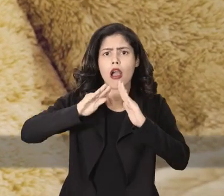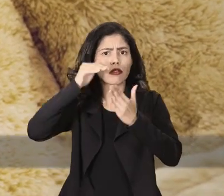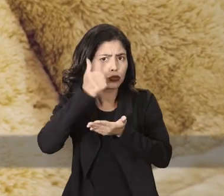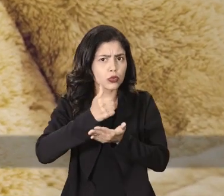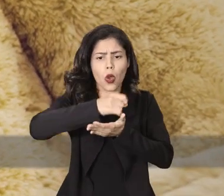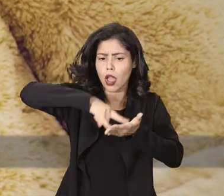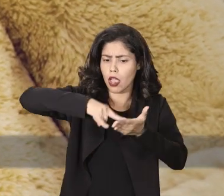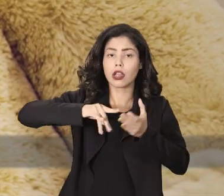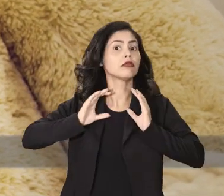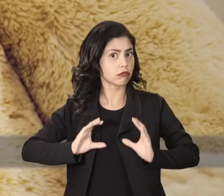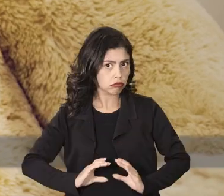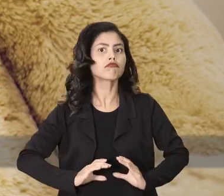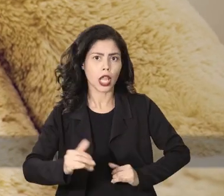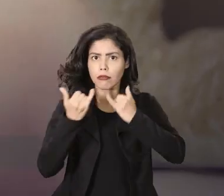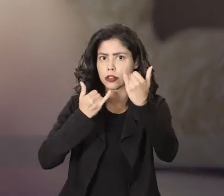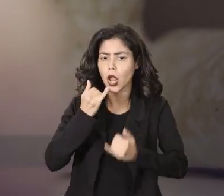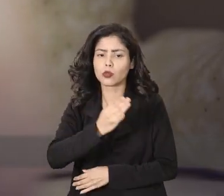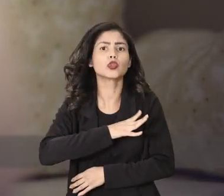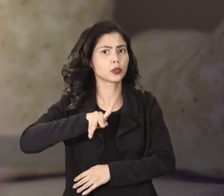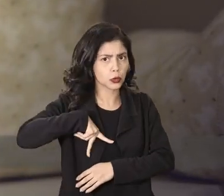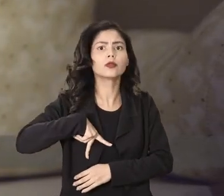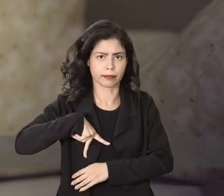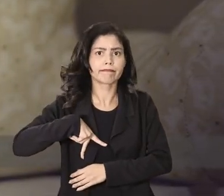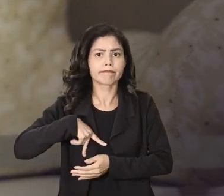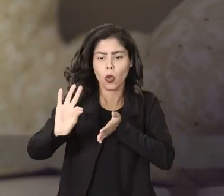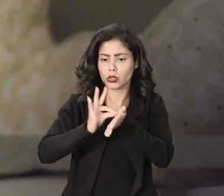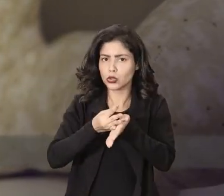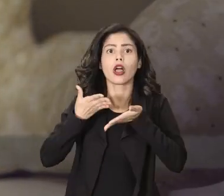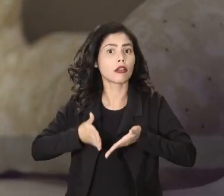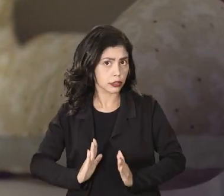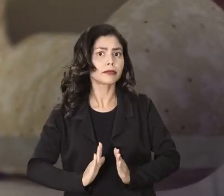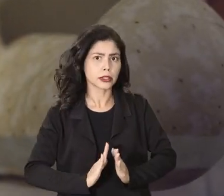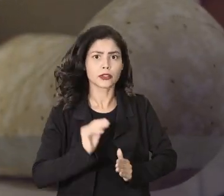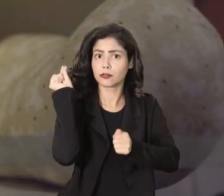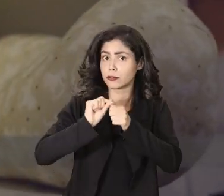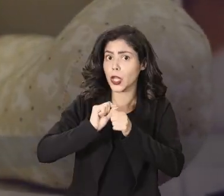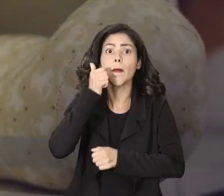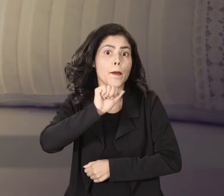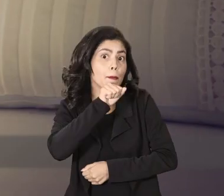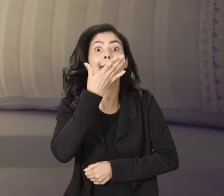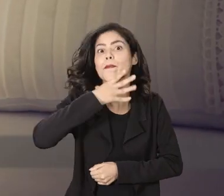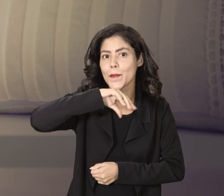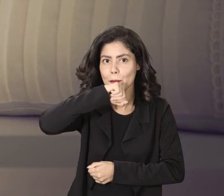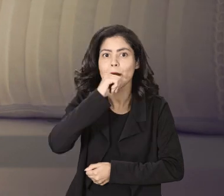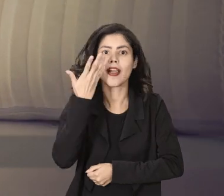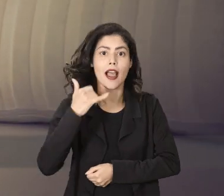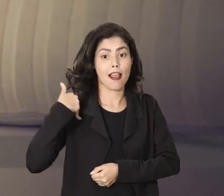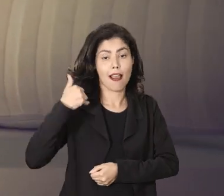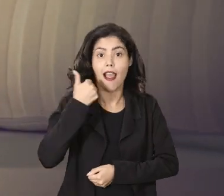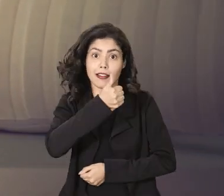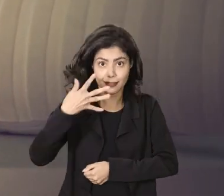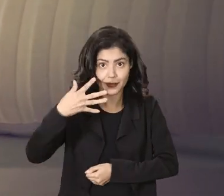2021, obriga cartórios de registro civil a comunicarem ao Ministério Público o registro de nascimento realizado por mães ou